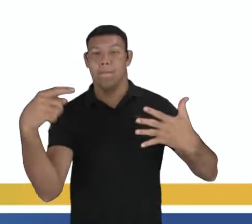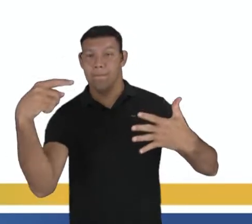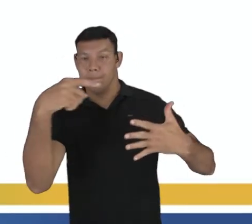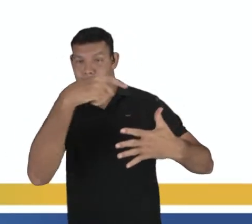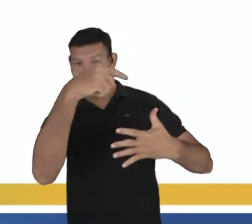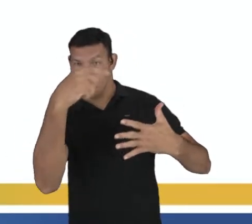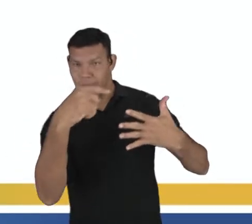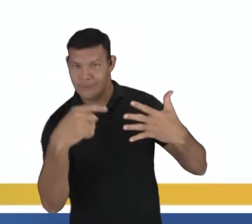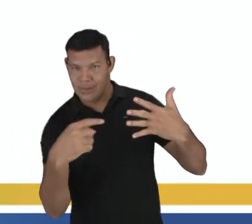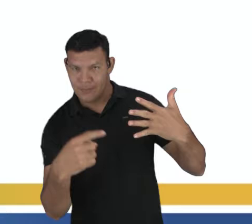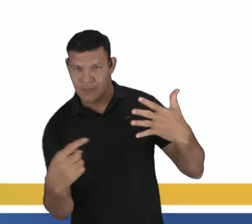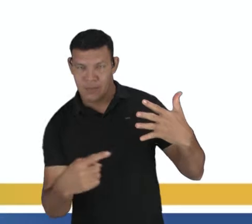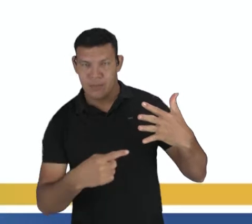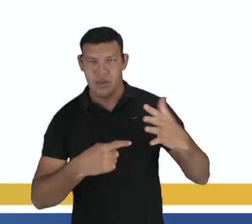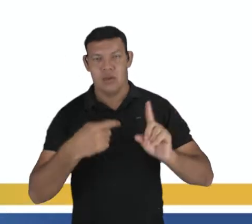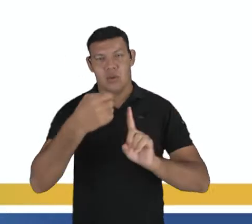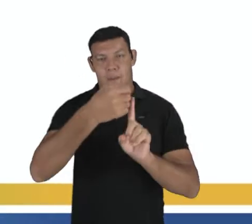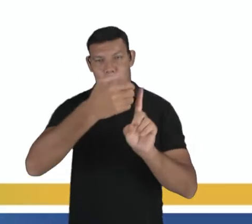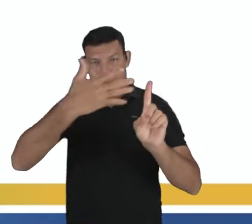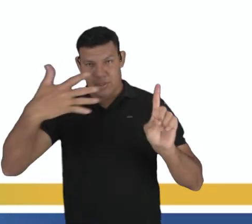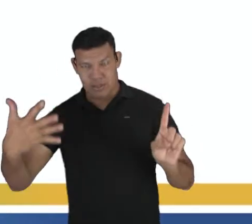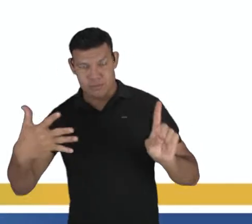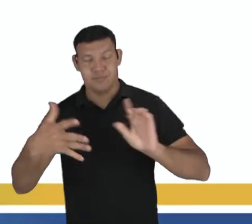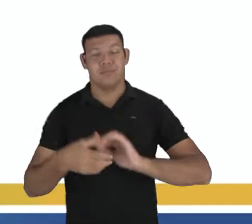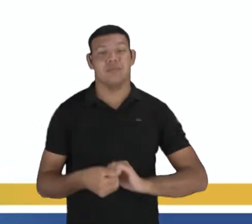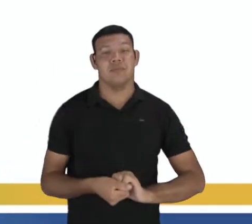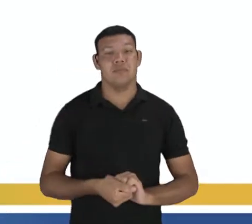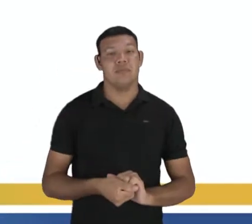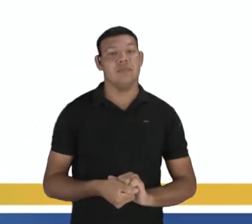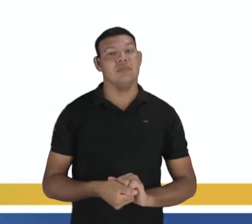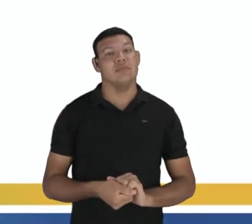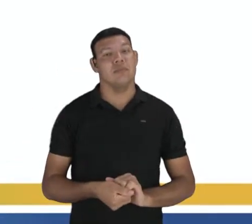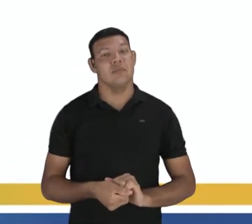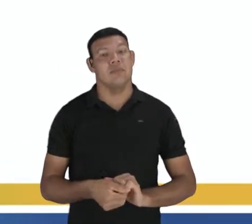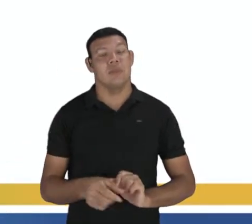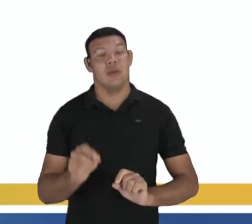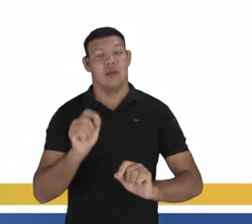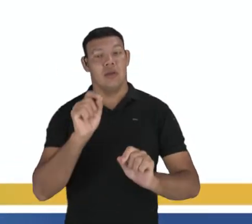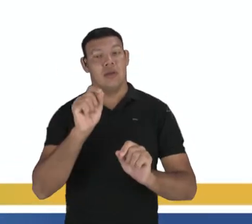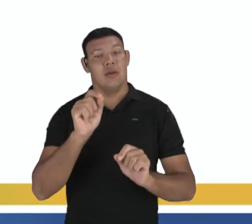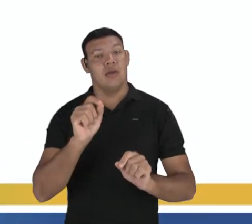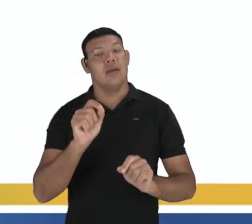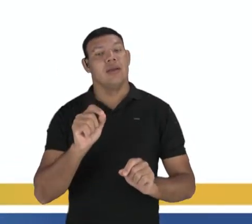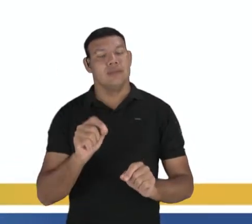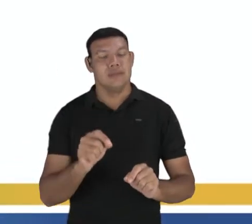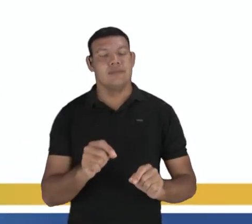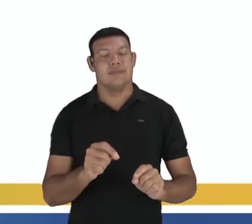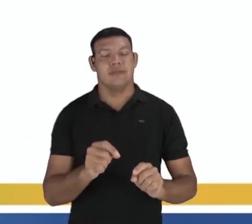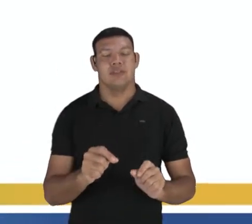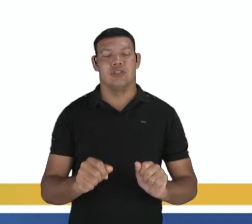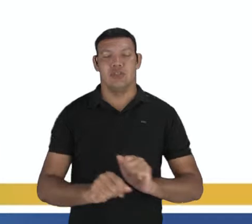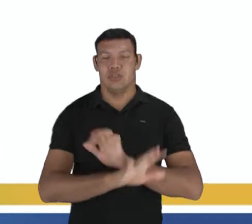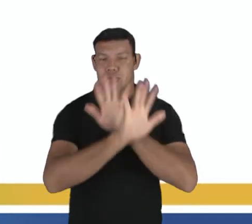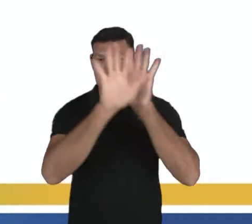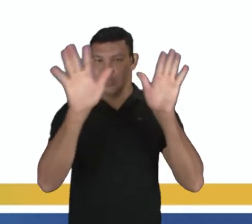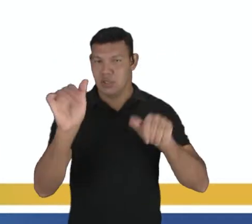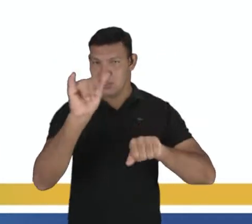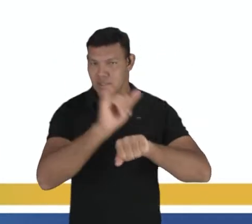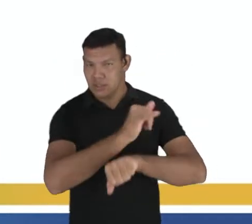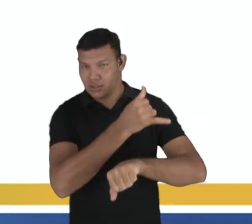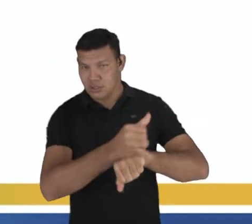operadores argumentativos. Os operadores argumentativos são elementos que servem para evidenciar as